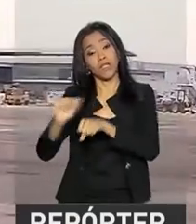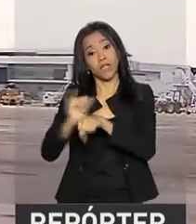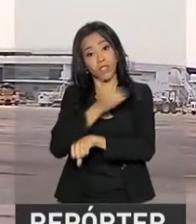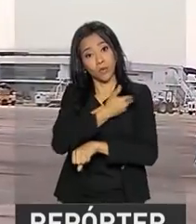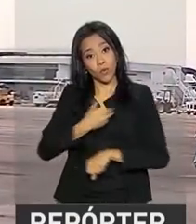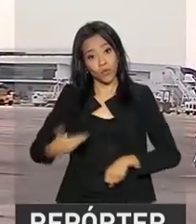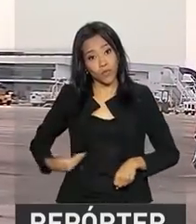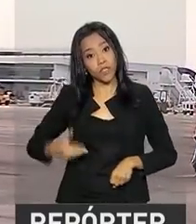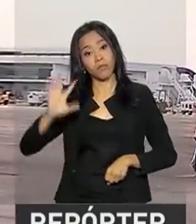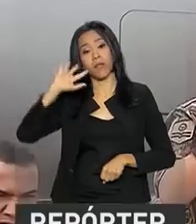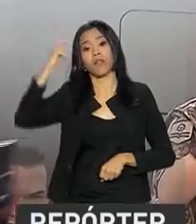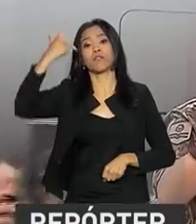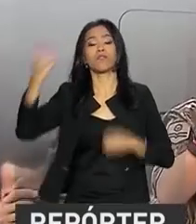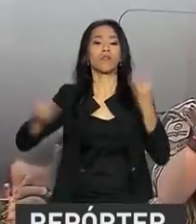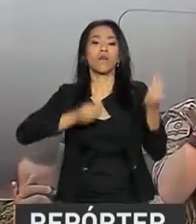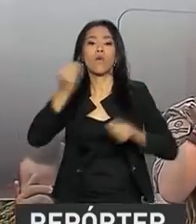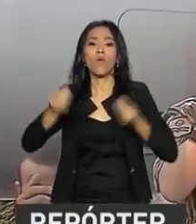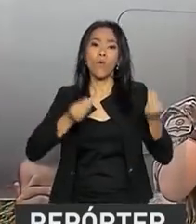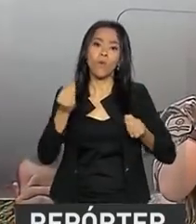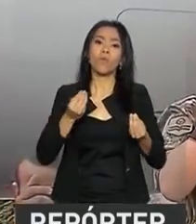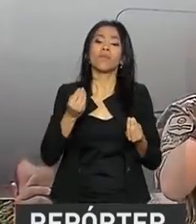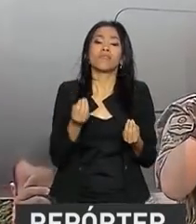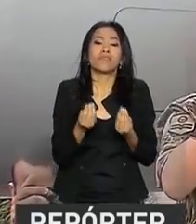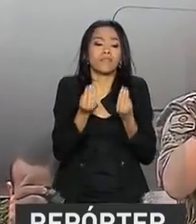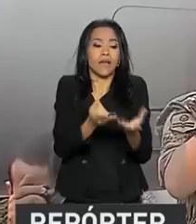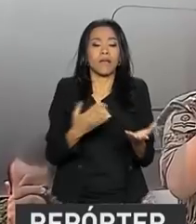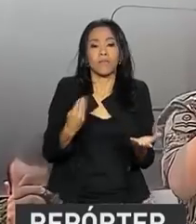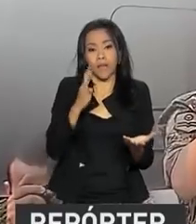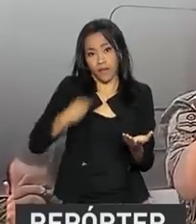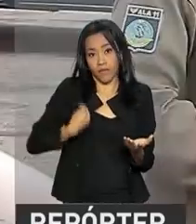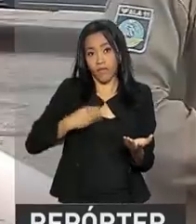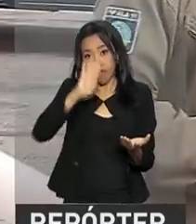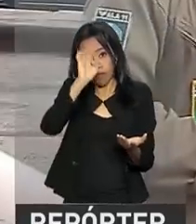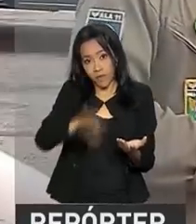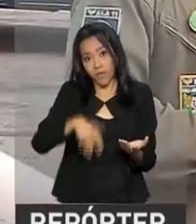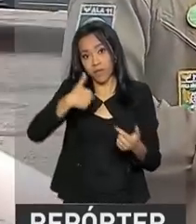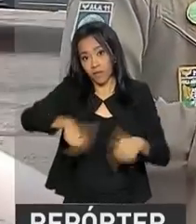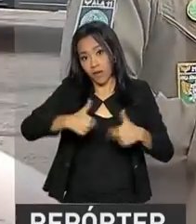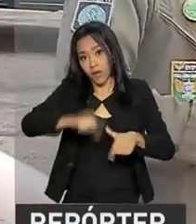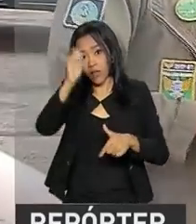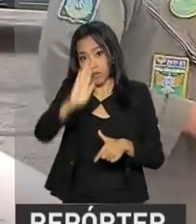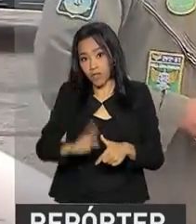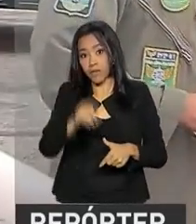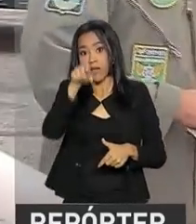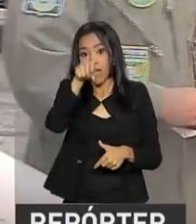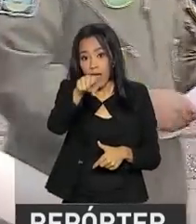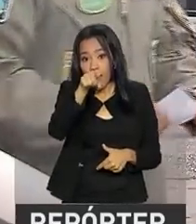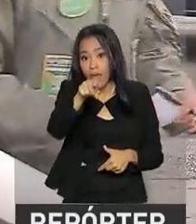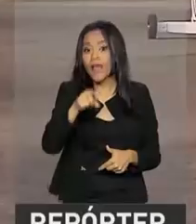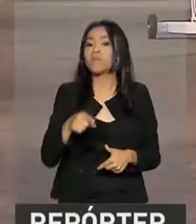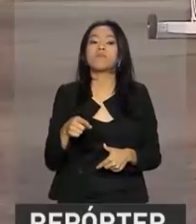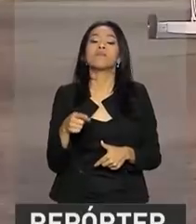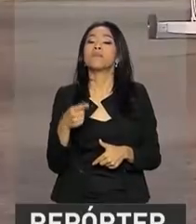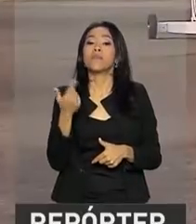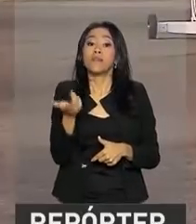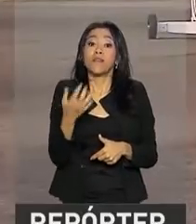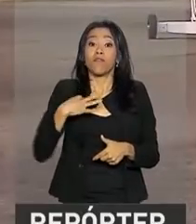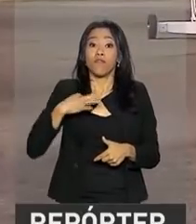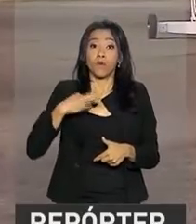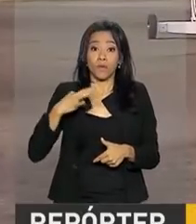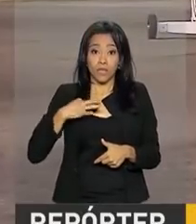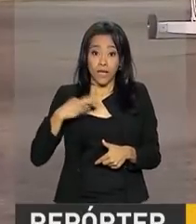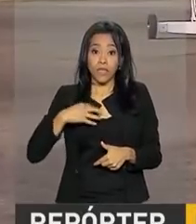dar melhores condições aos que querem viver e trabalhar no Brasil. A adesão foi feita de forma voluntária. São